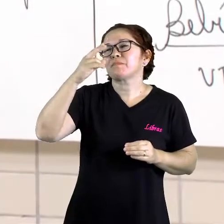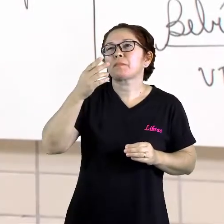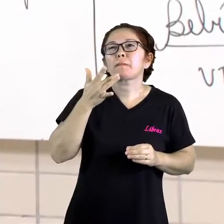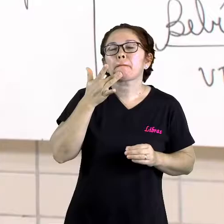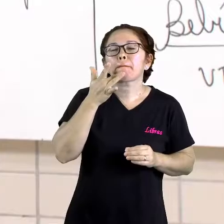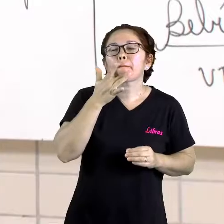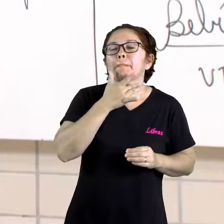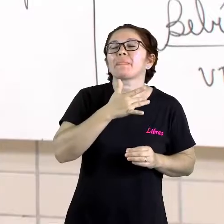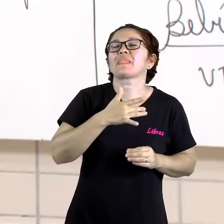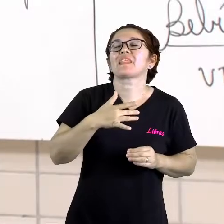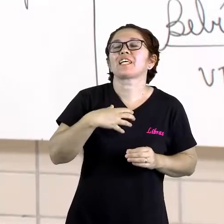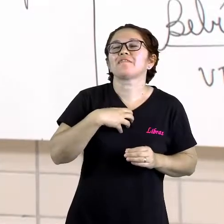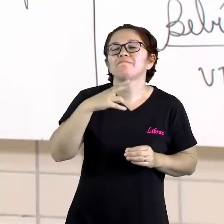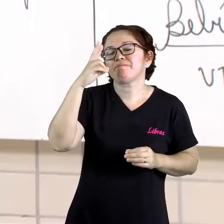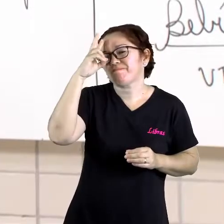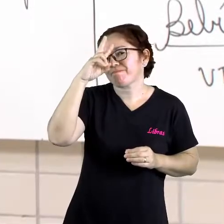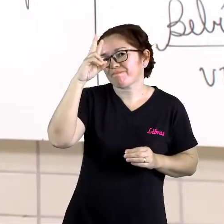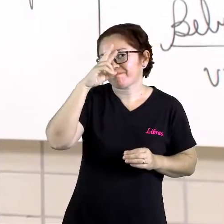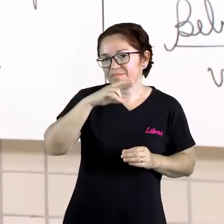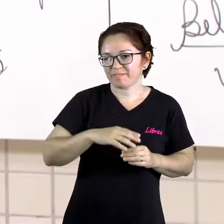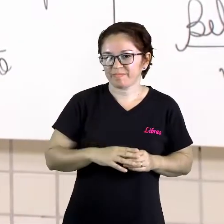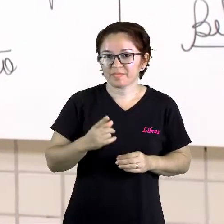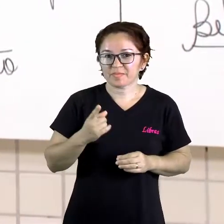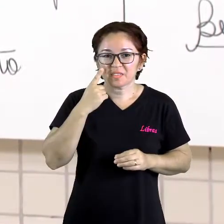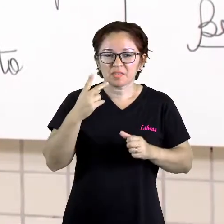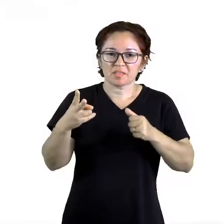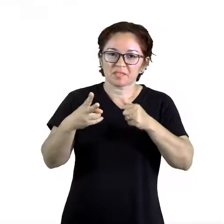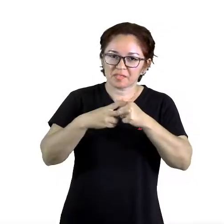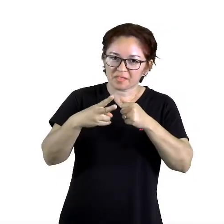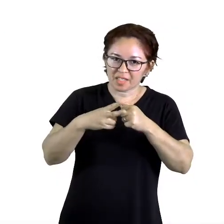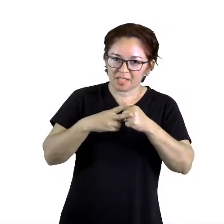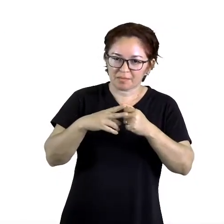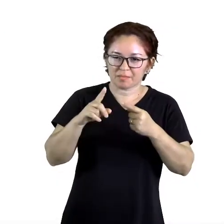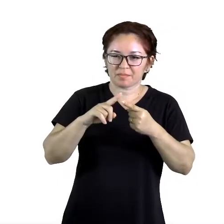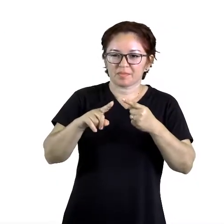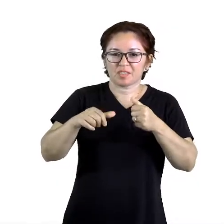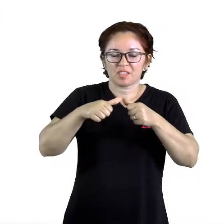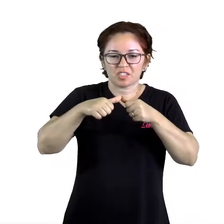destacado os verbos estava, saboreávamos e trago.